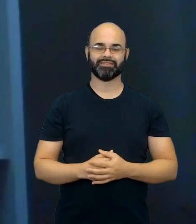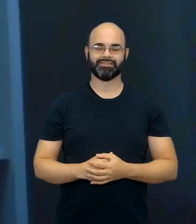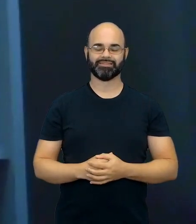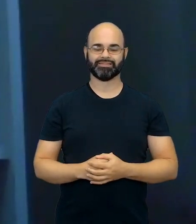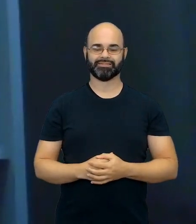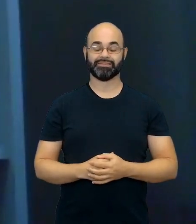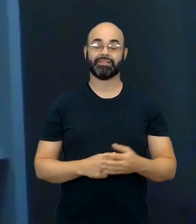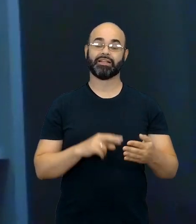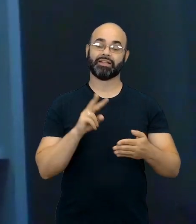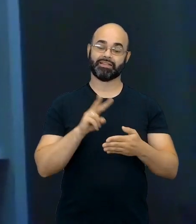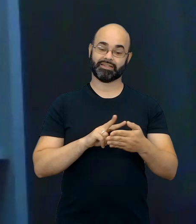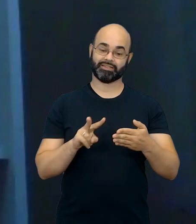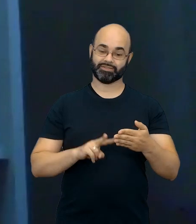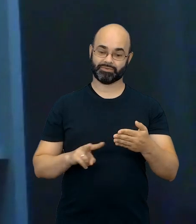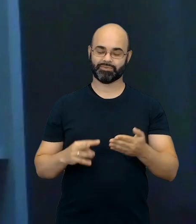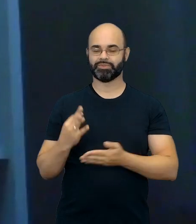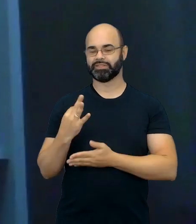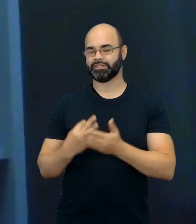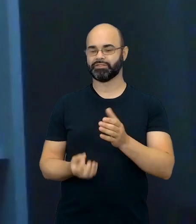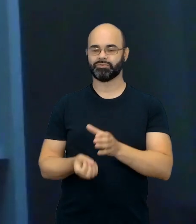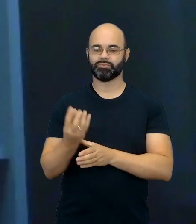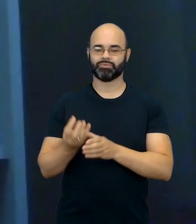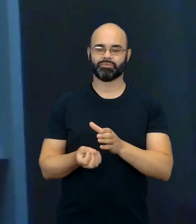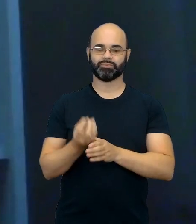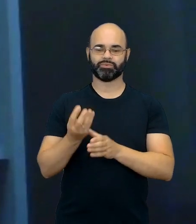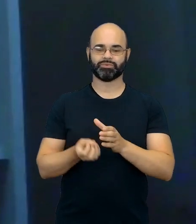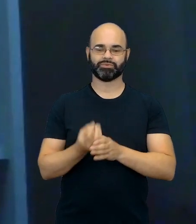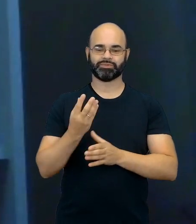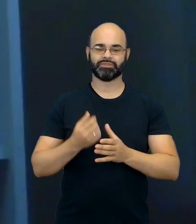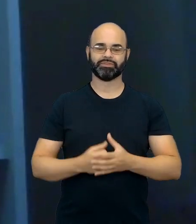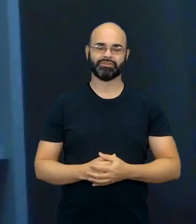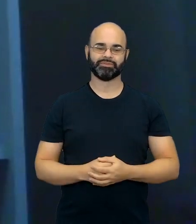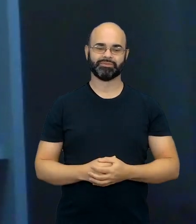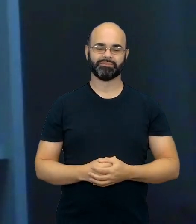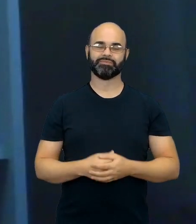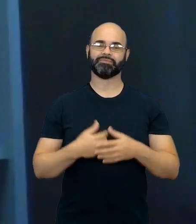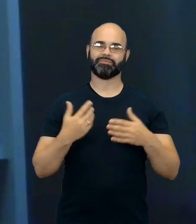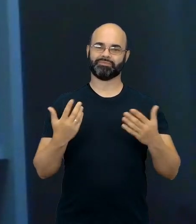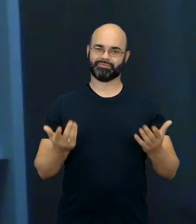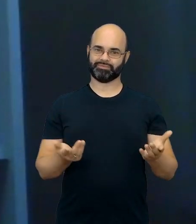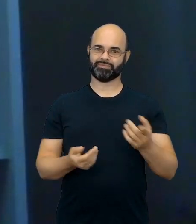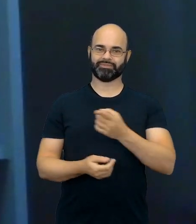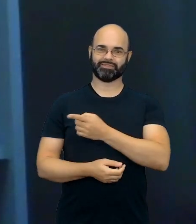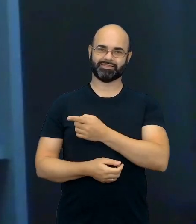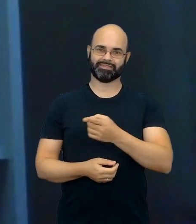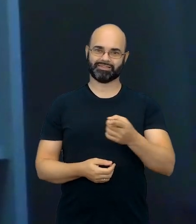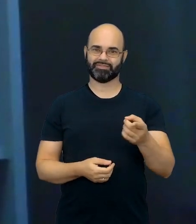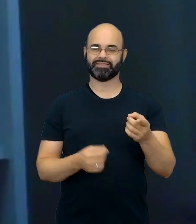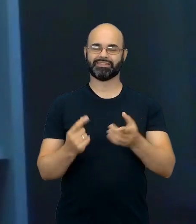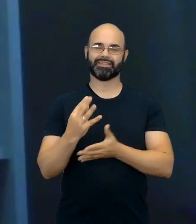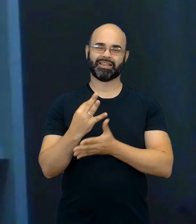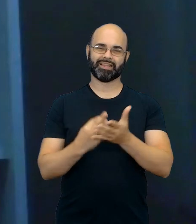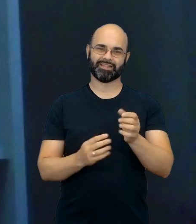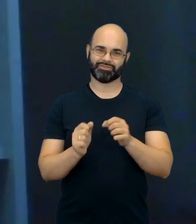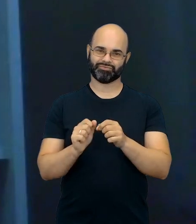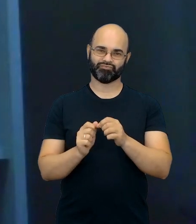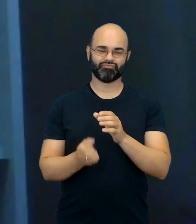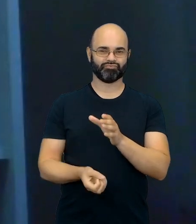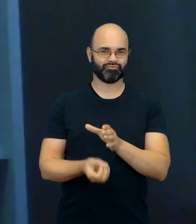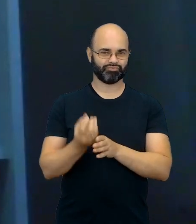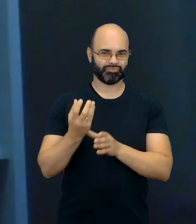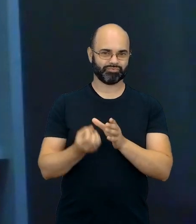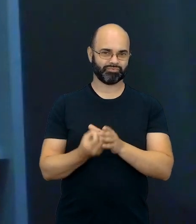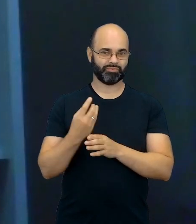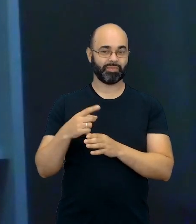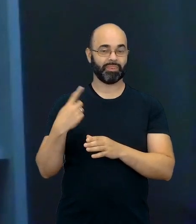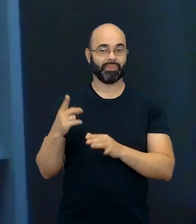e produção de textos. Então, os estudantes, quando produzem os seus textos, né, então nós temos ali no